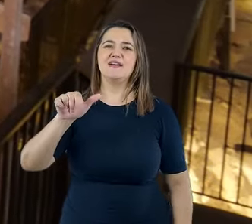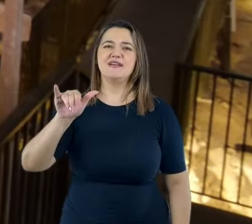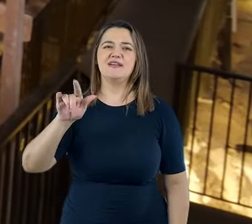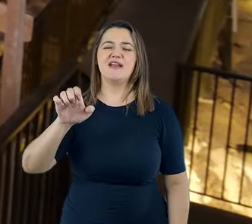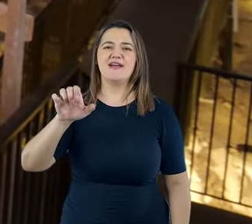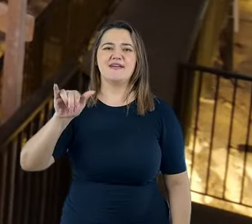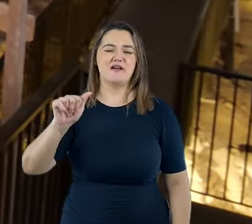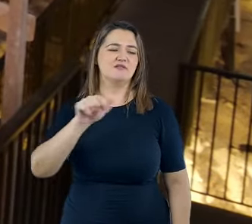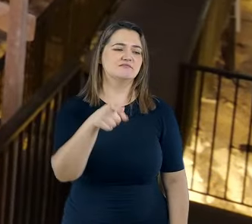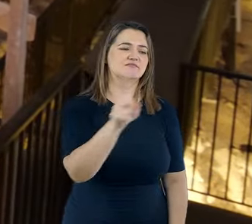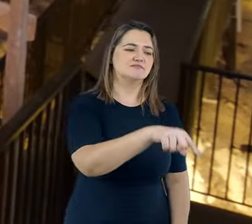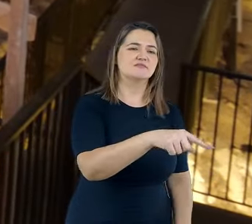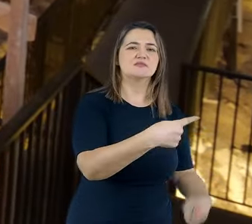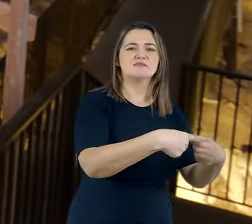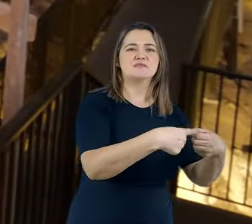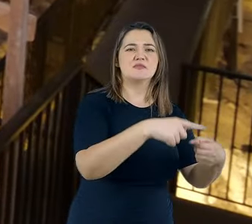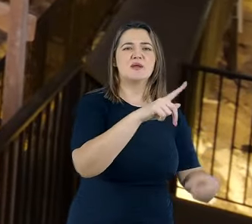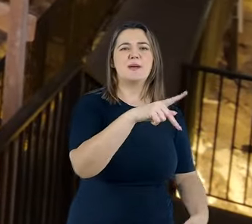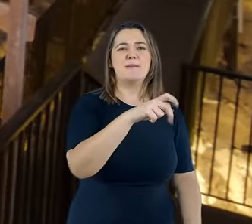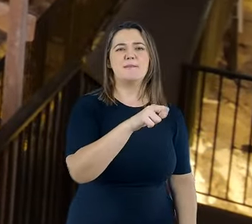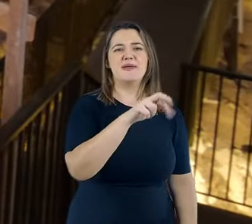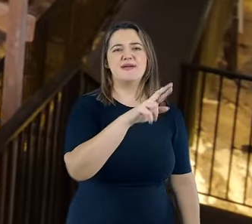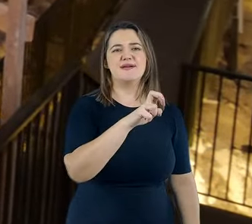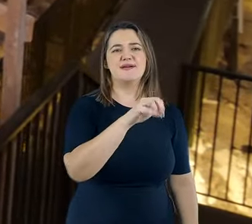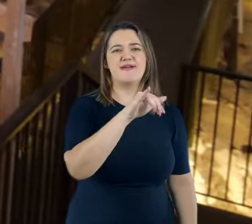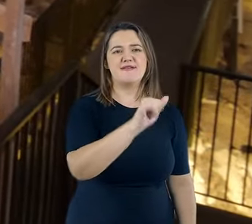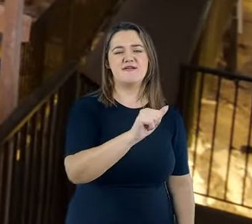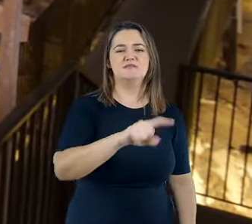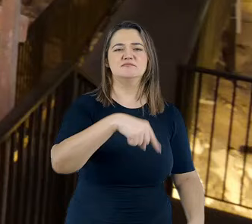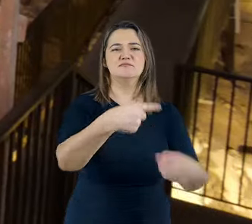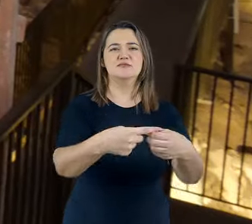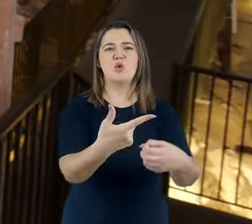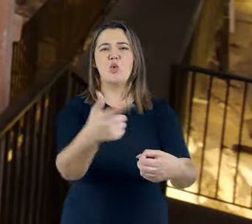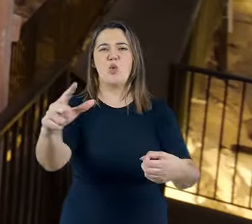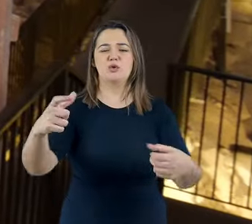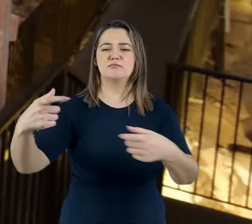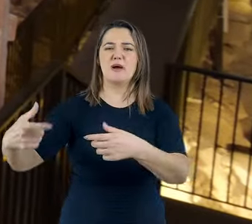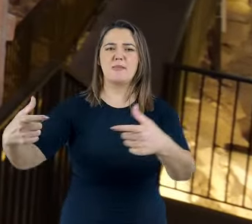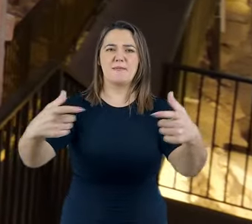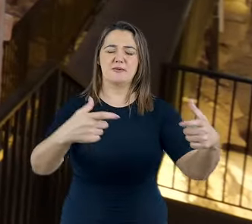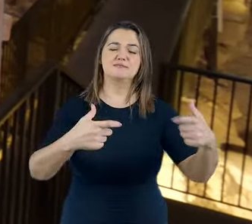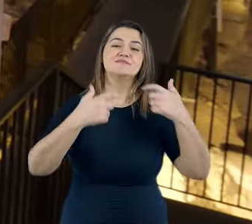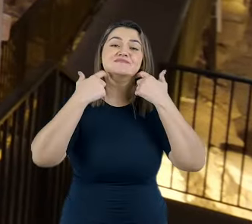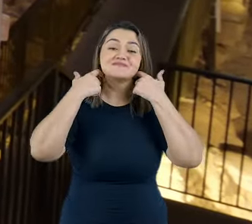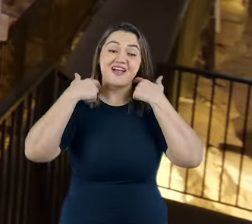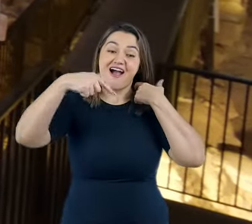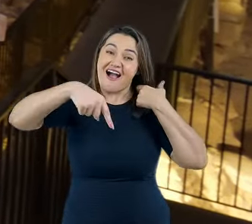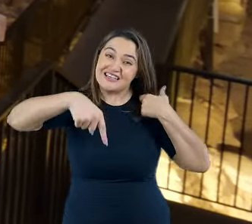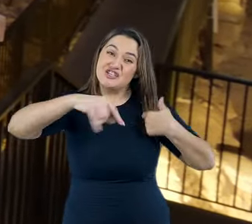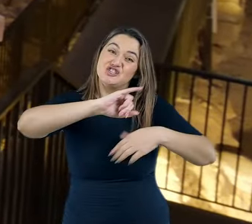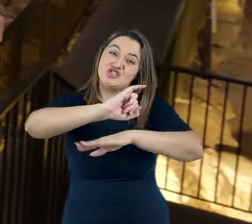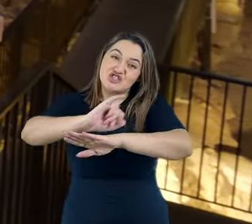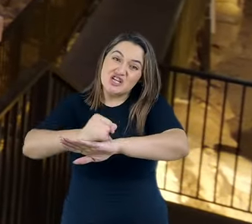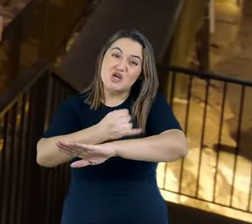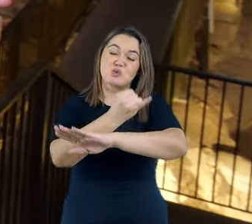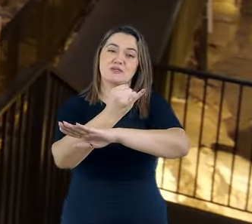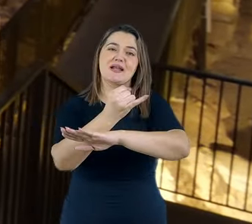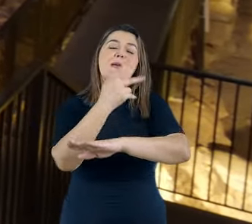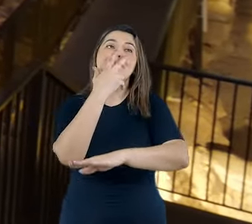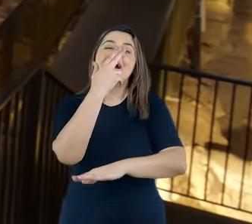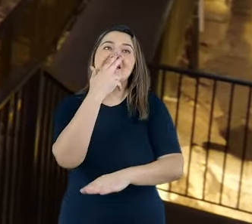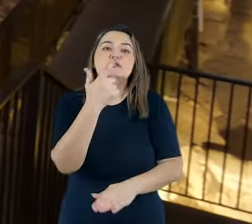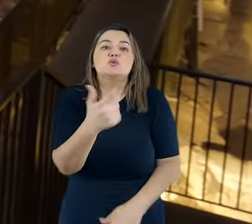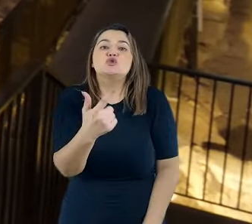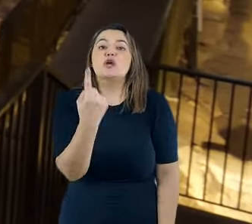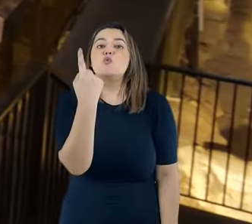Galileia, o outro governando a parte da Pérea, da Idumeia, você percebeu? E aqui Jerusalém ficava, por incrível que